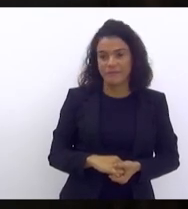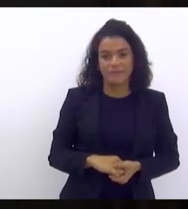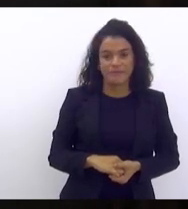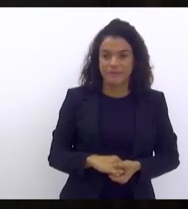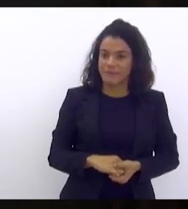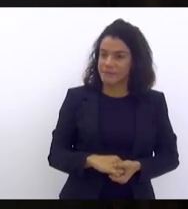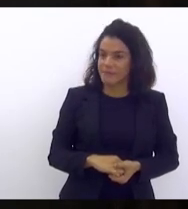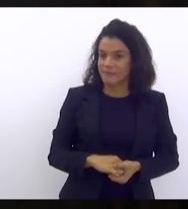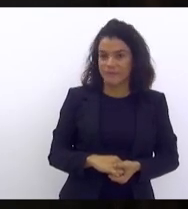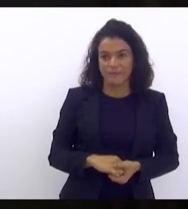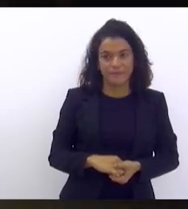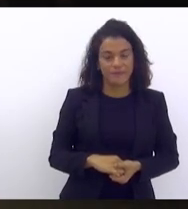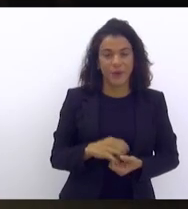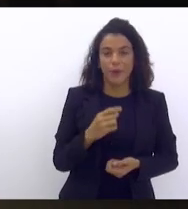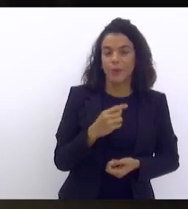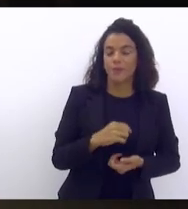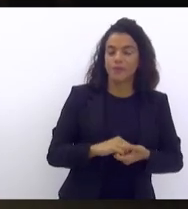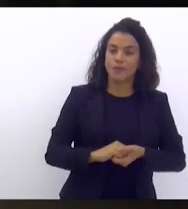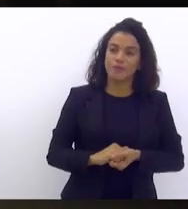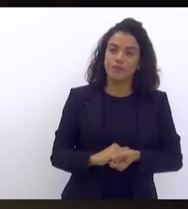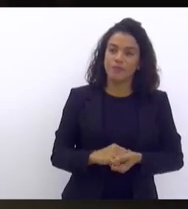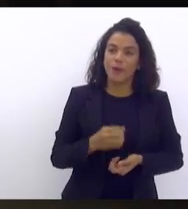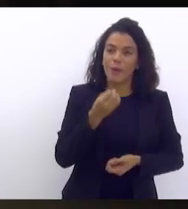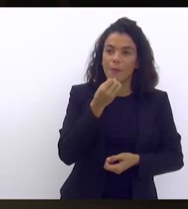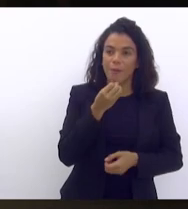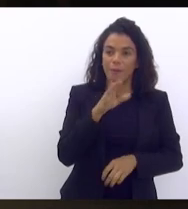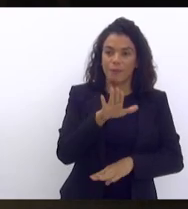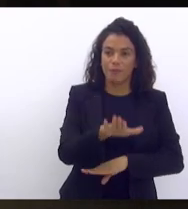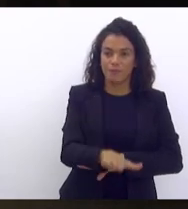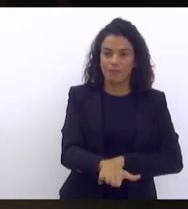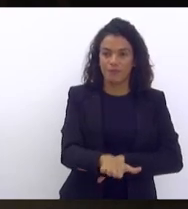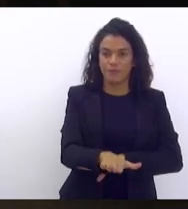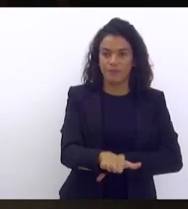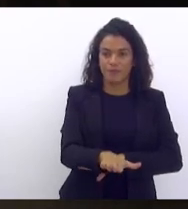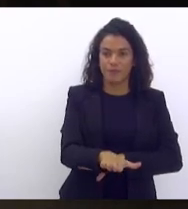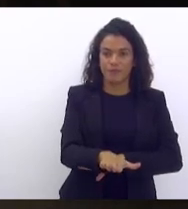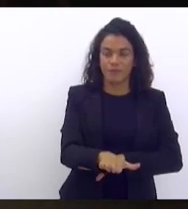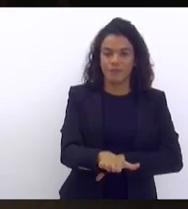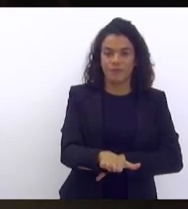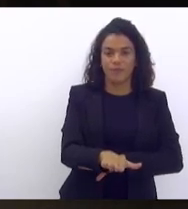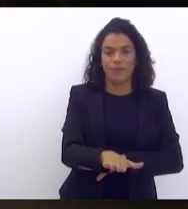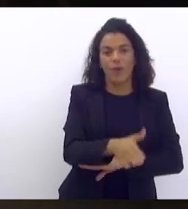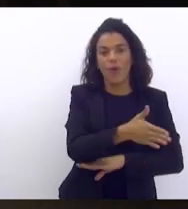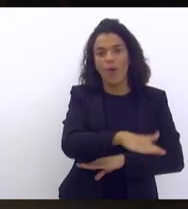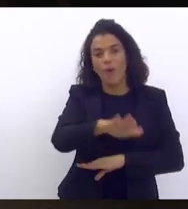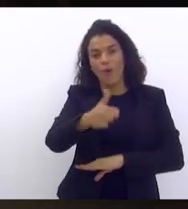Um, dois. Boa tarde, Onda Azul!